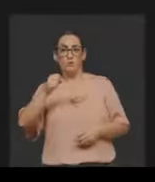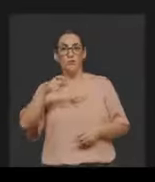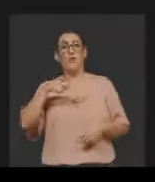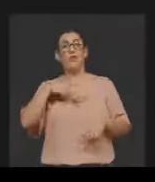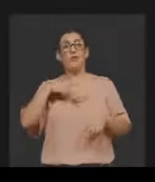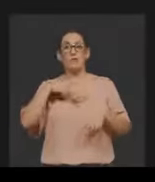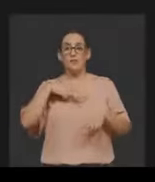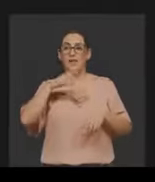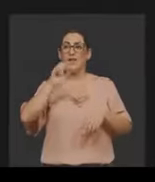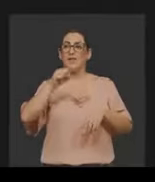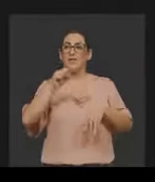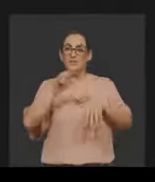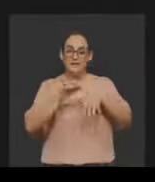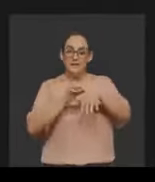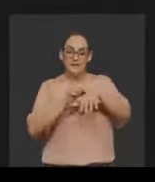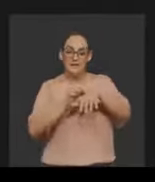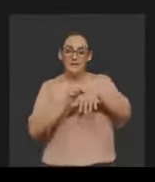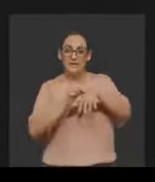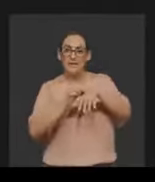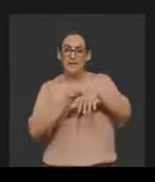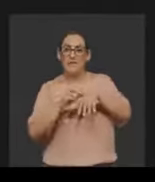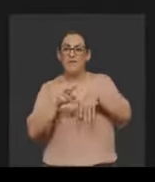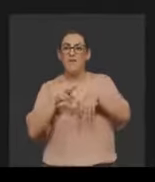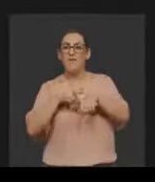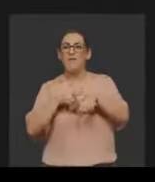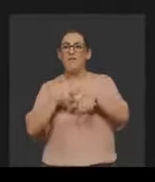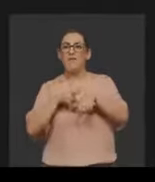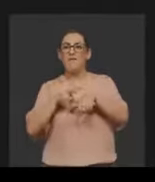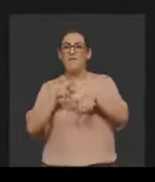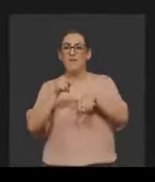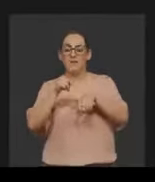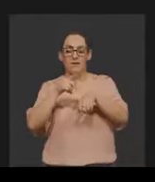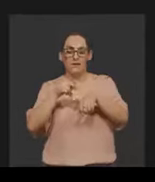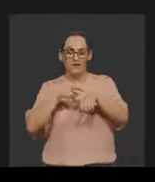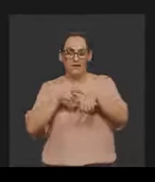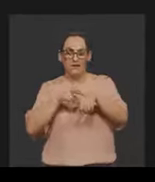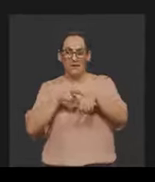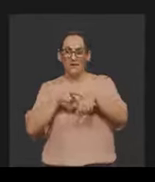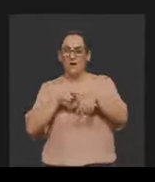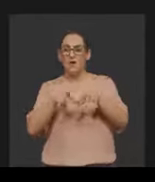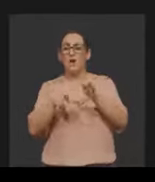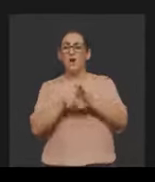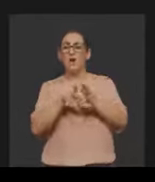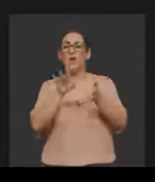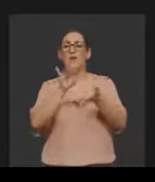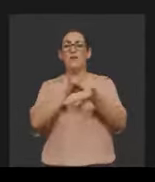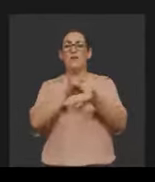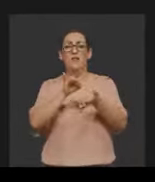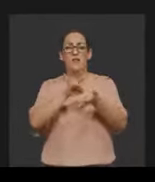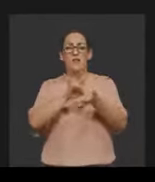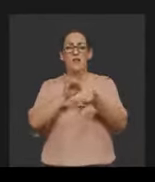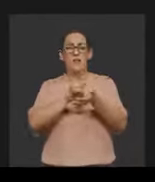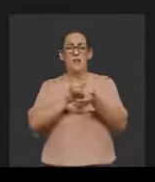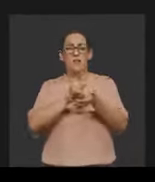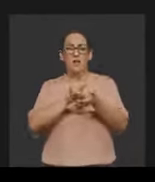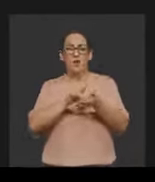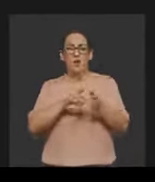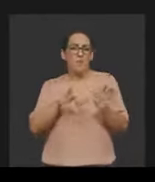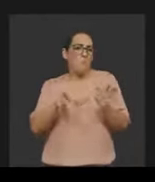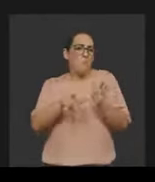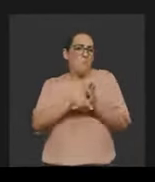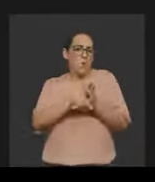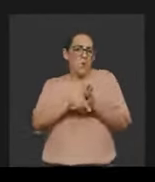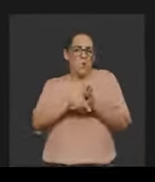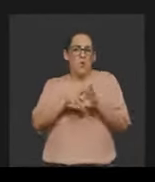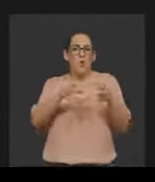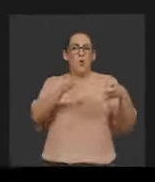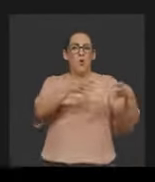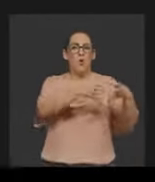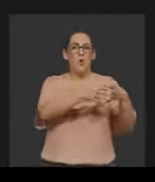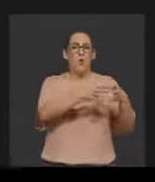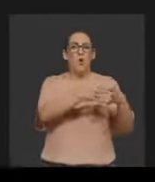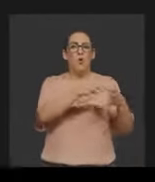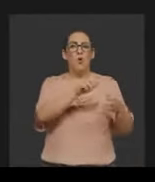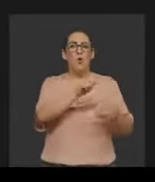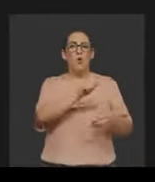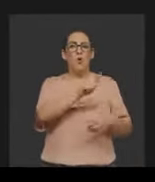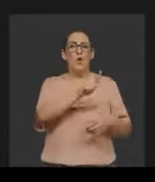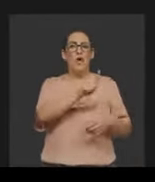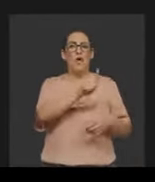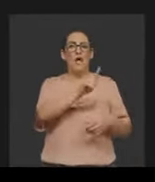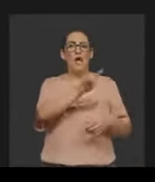verdadeiros. Aí uma outra característica que as algas não vão possuir, por mais que as algas são